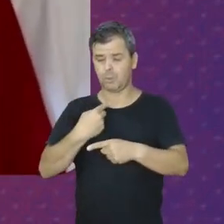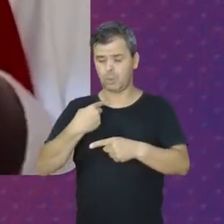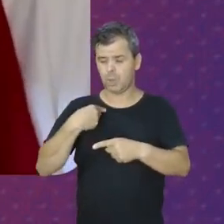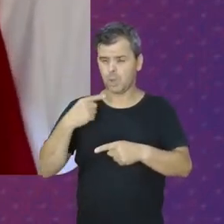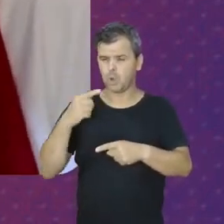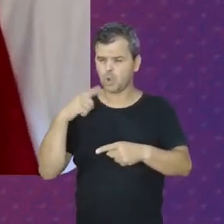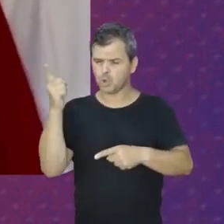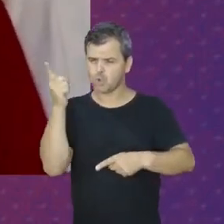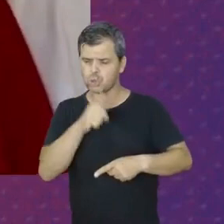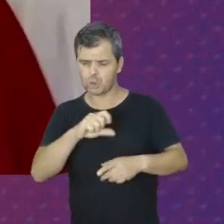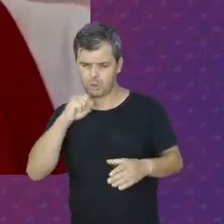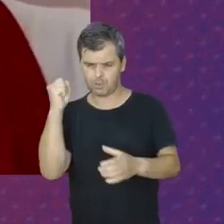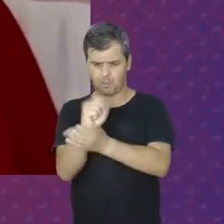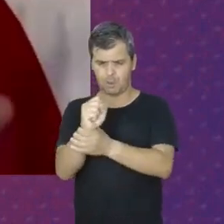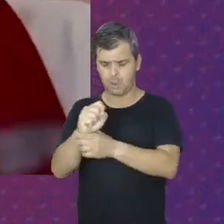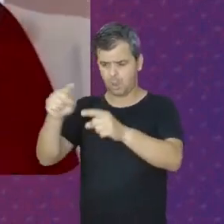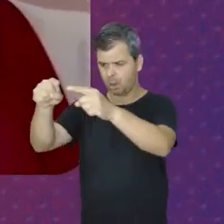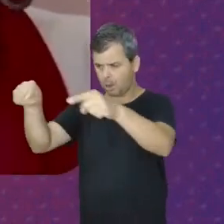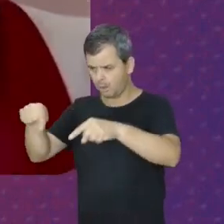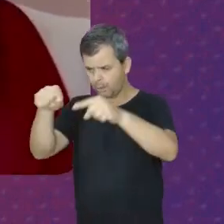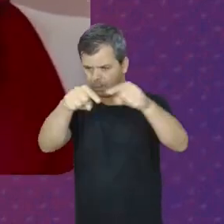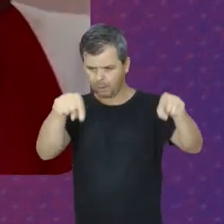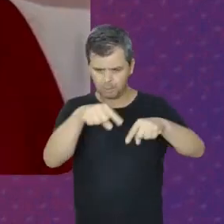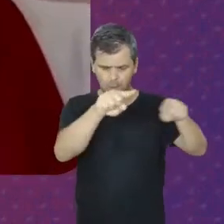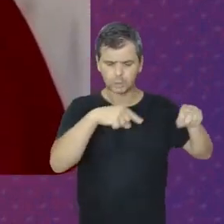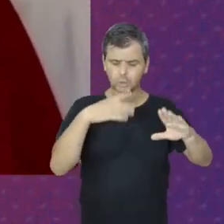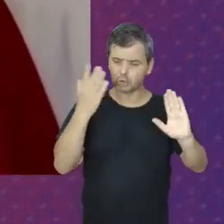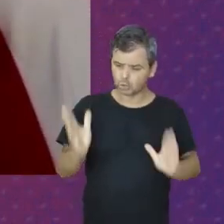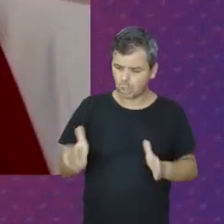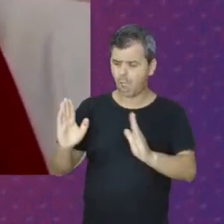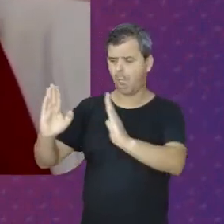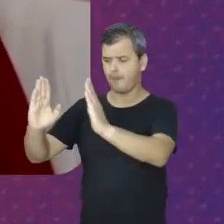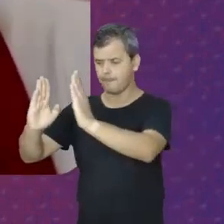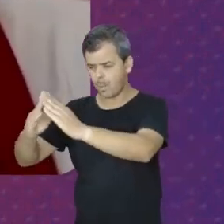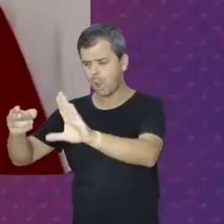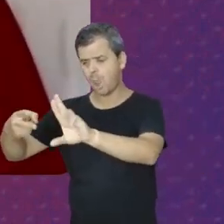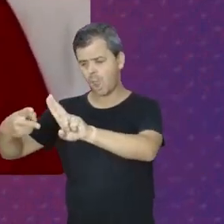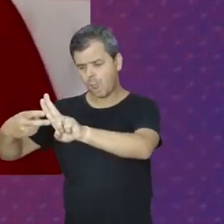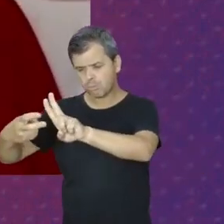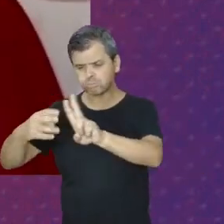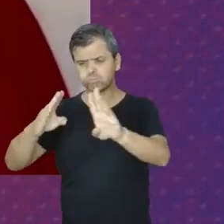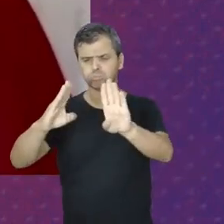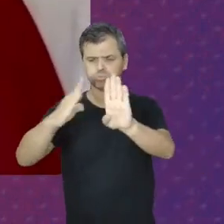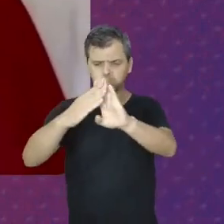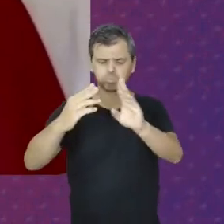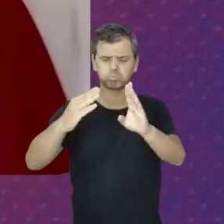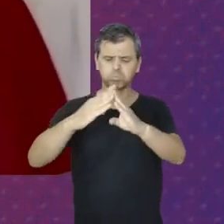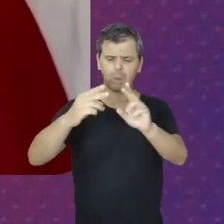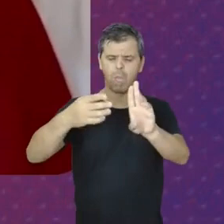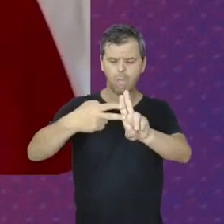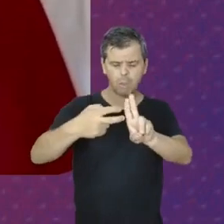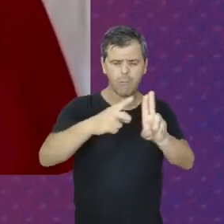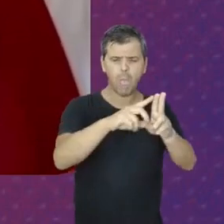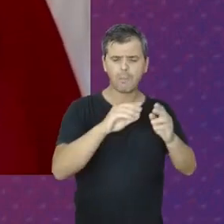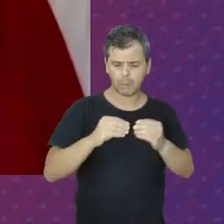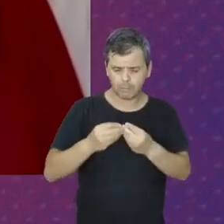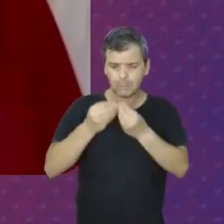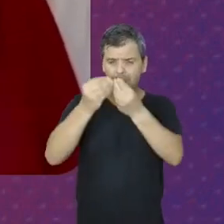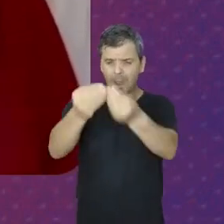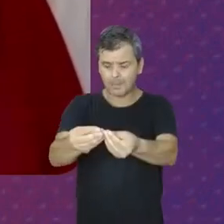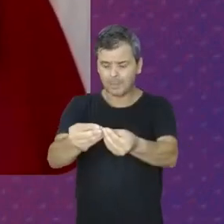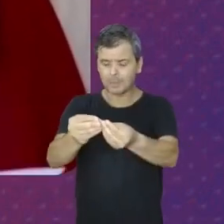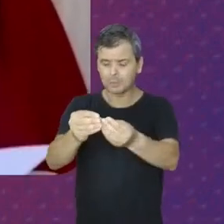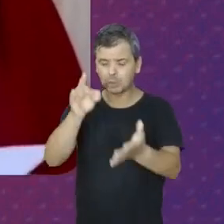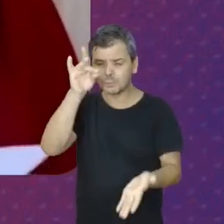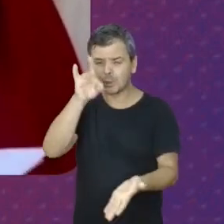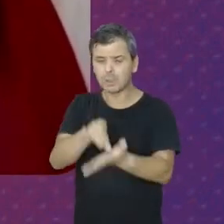conta de garantir que aquelas terras já habitadas por nosso povo, elas sejam, de fato, entregues para